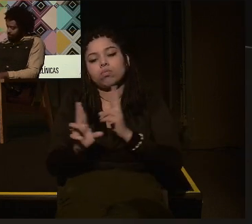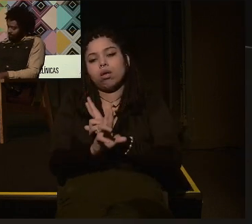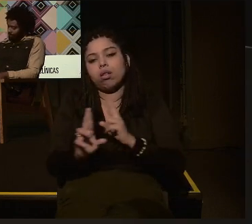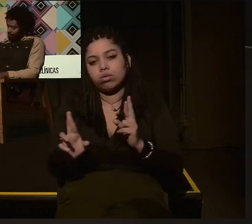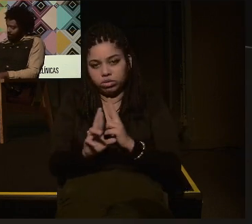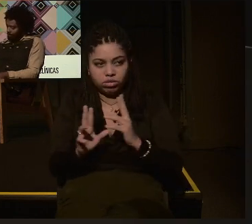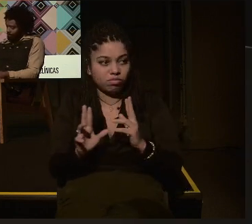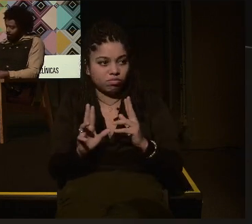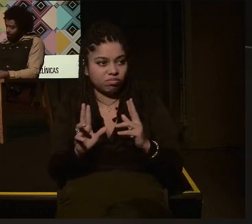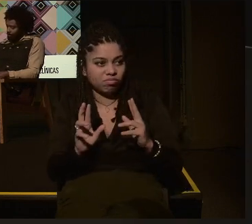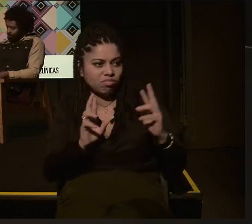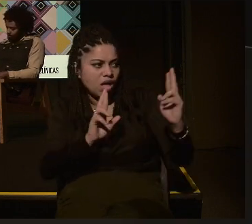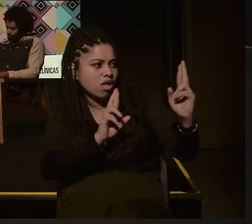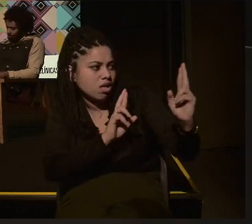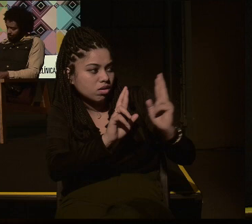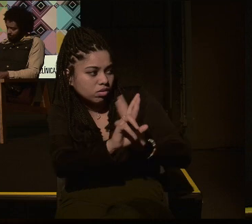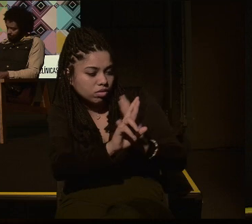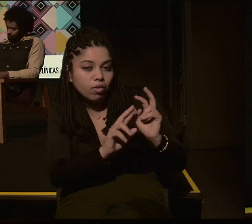É mudar o modo de relação.